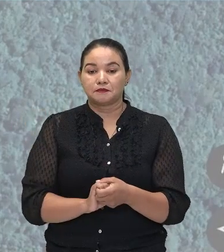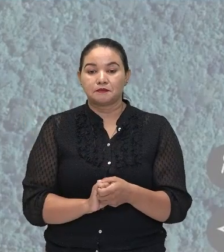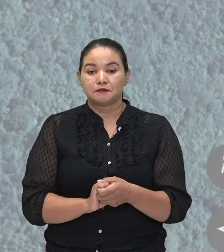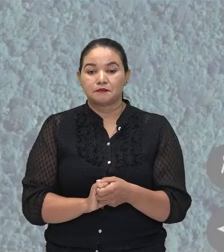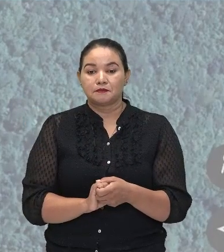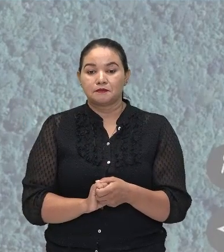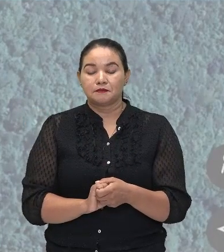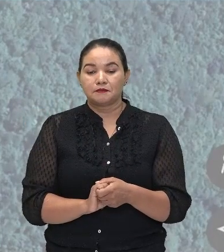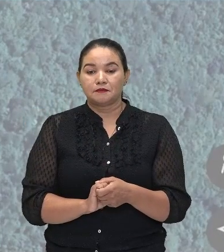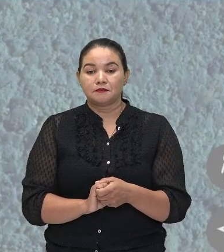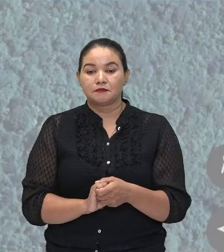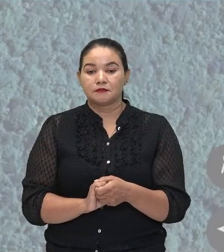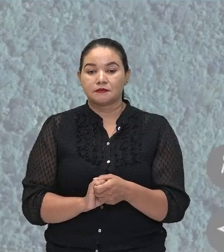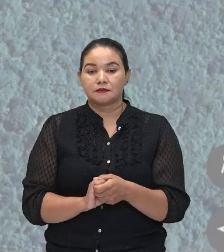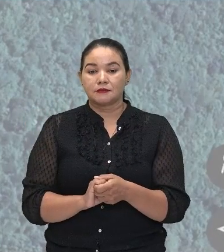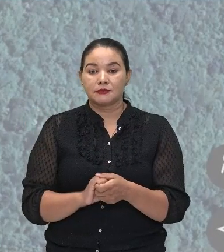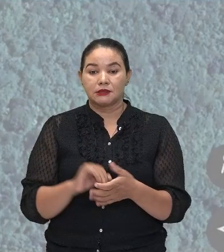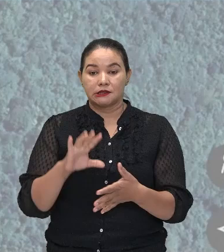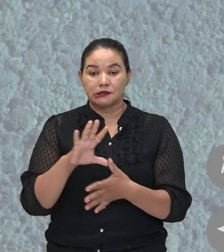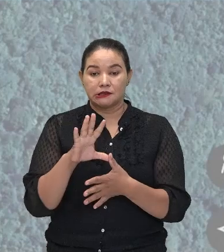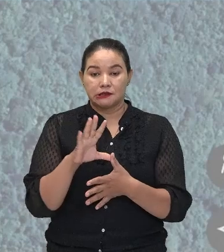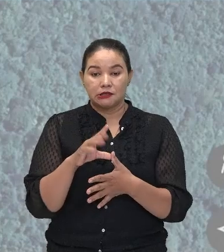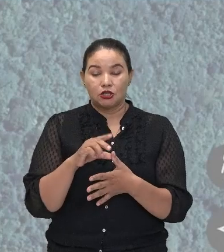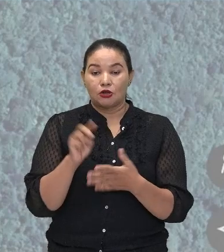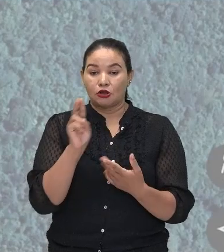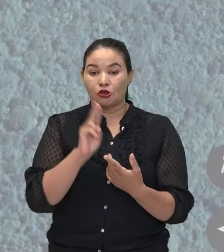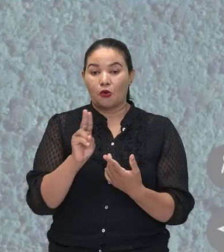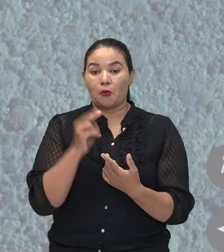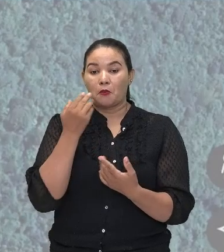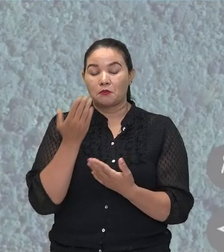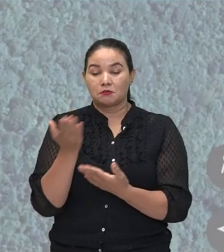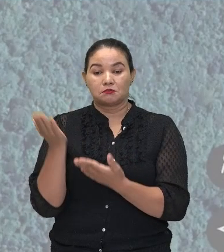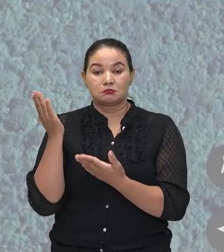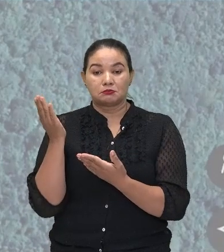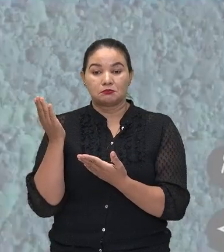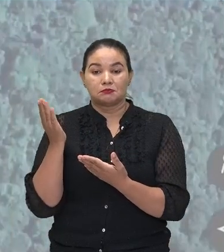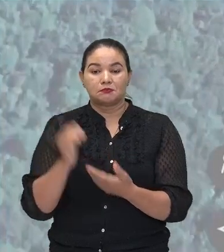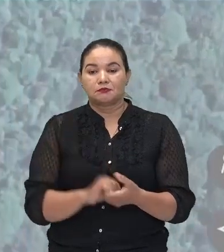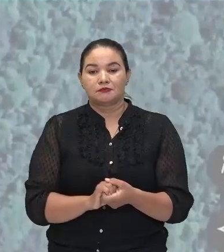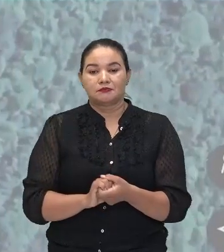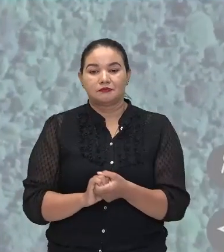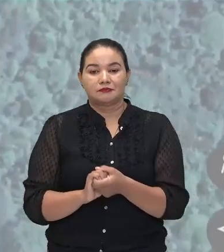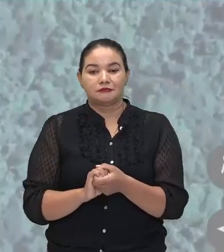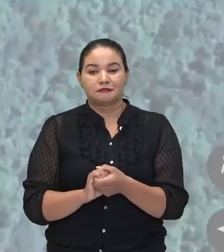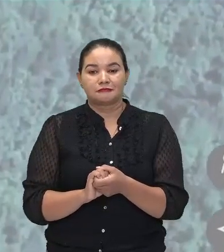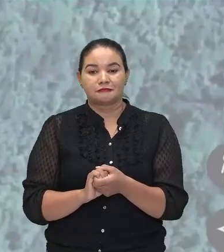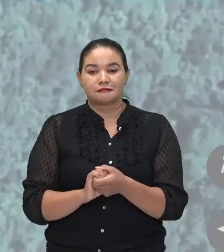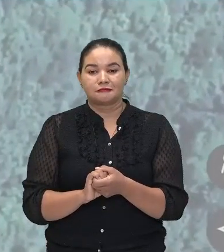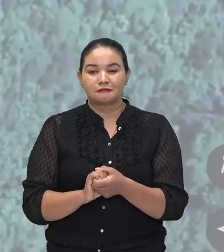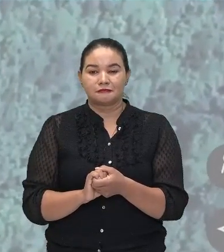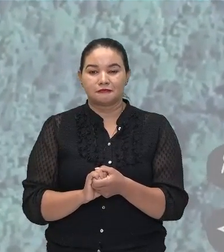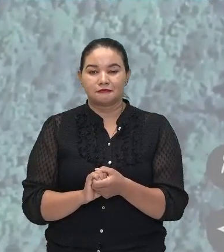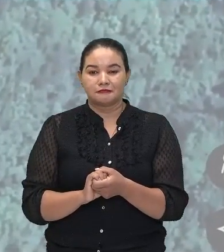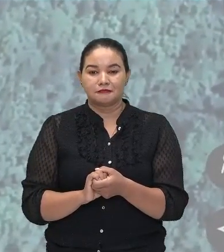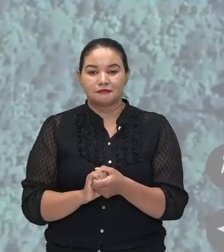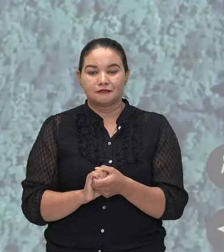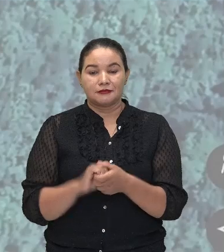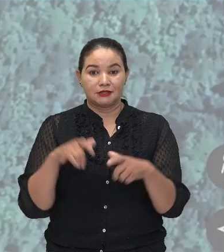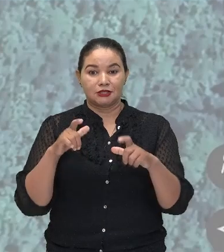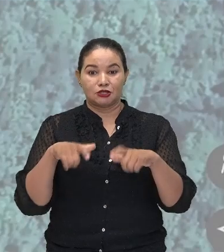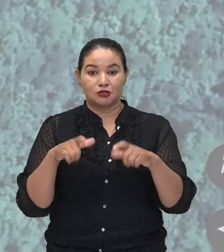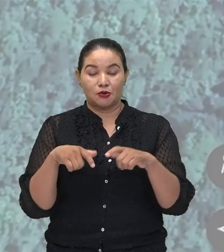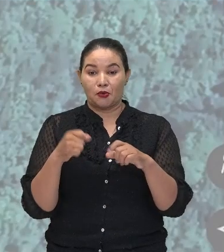para vocês Sigiriya, que é a antiga capital do Sri Lanka, tá? Aqui é o local, ela